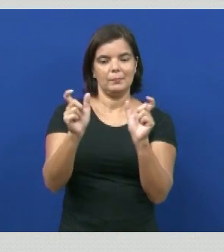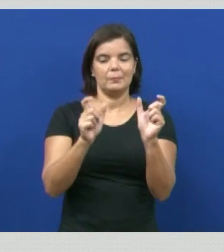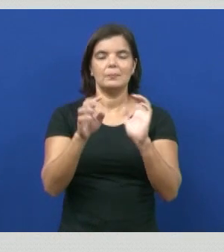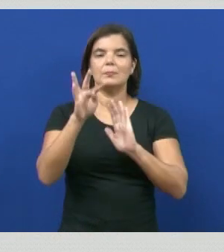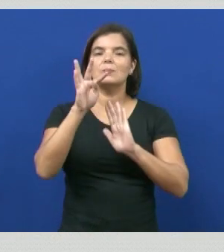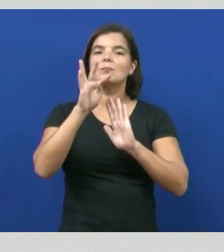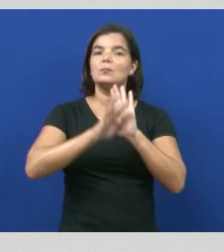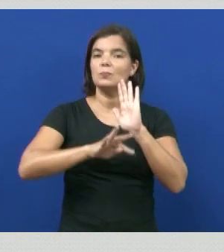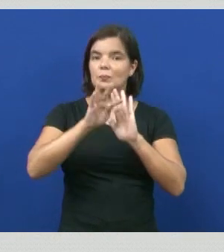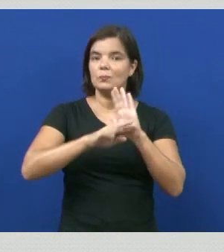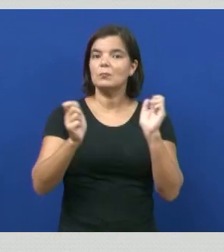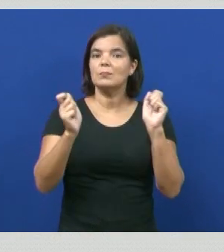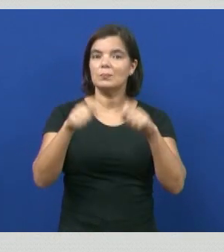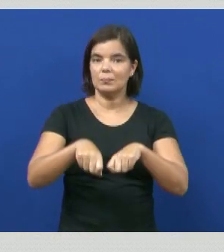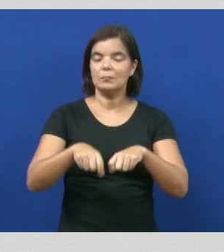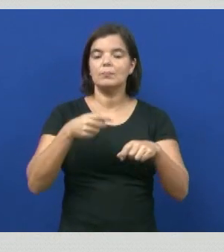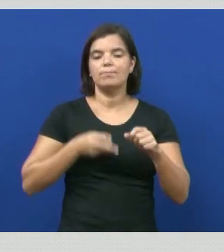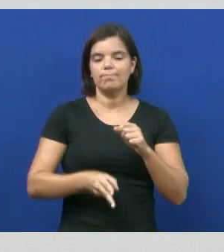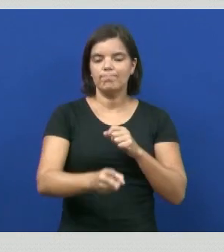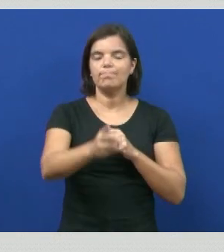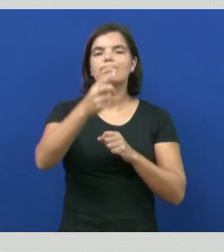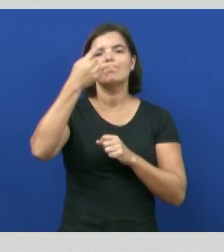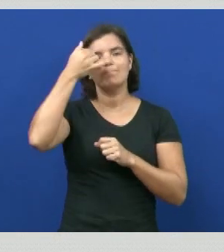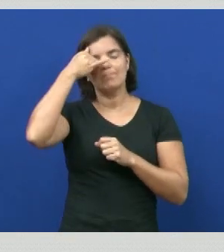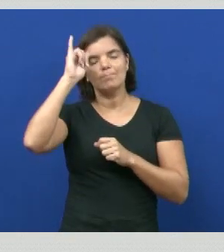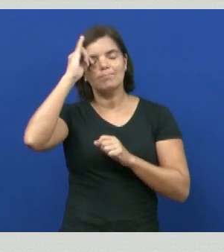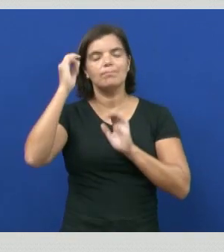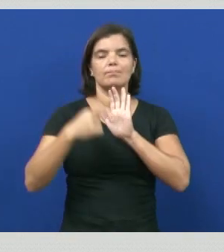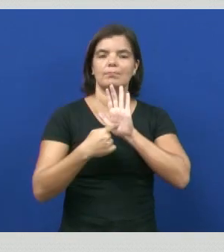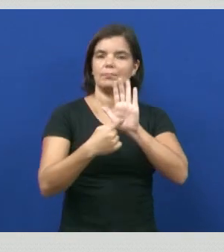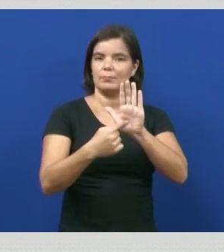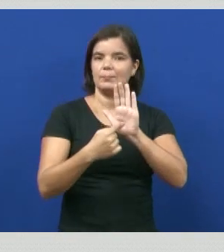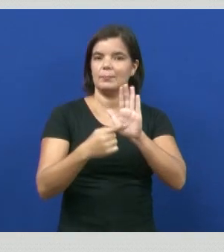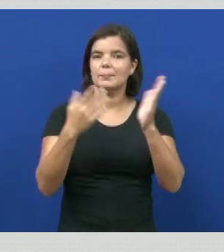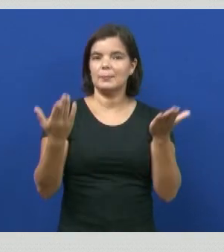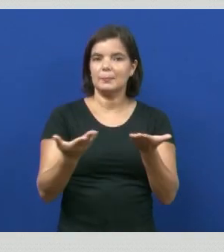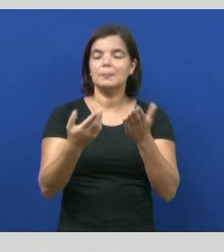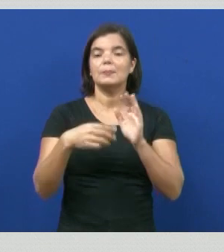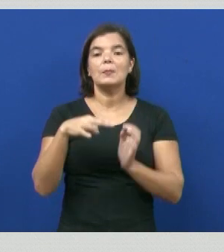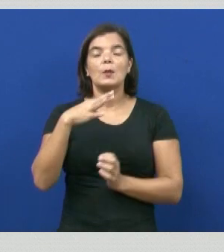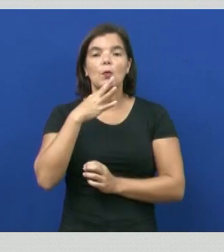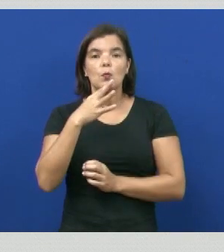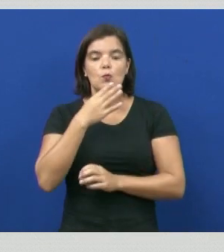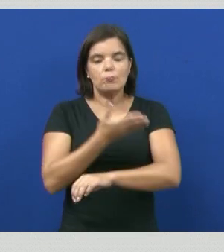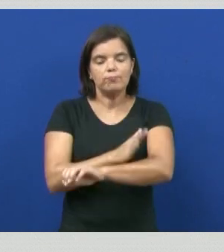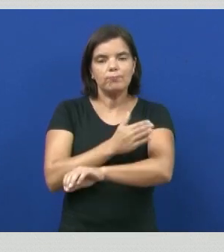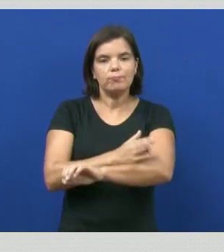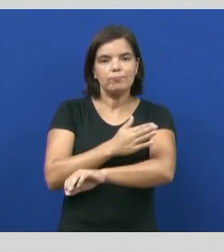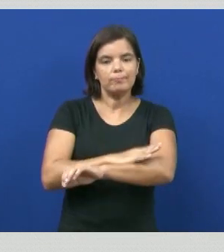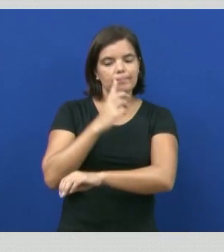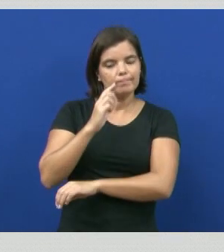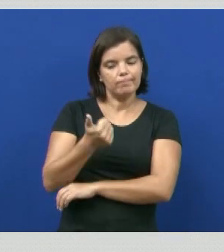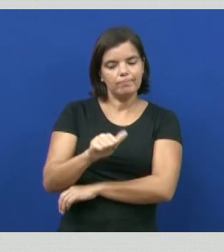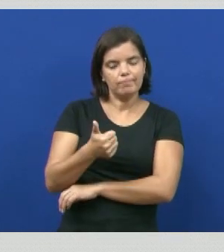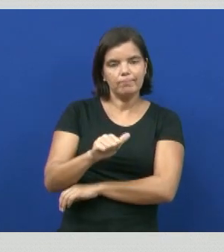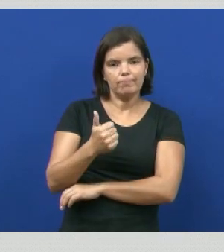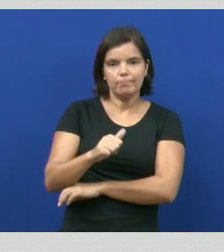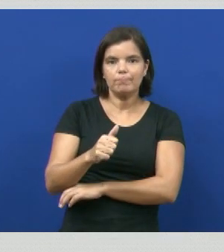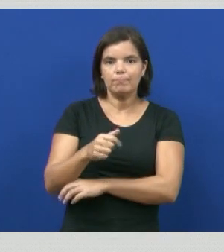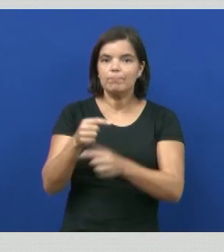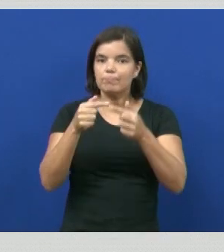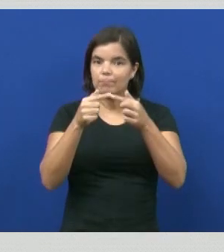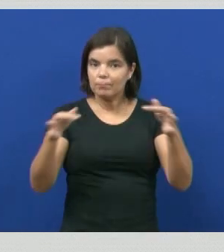texto, possibilitando que se dê continuidade às ideias apresentadas. Para colocar seus conhecimentos em prática, vamos analisar os trechos